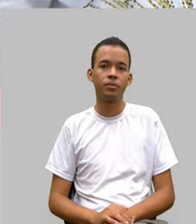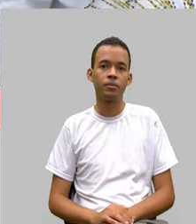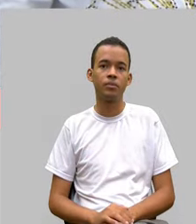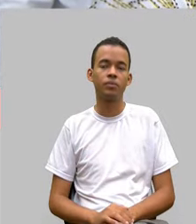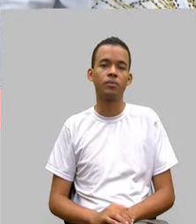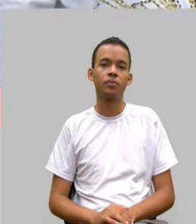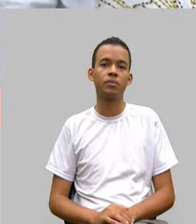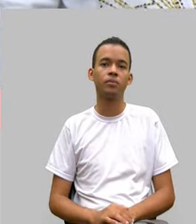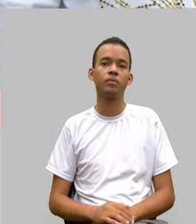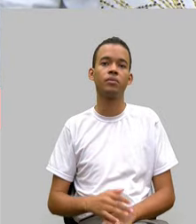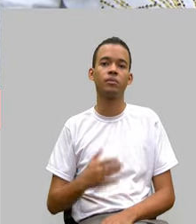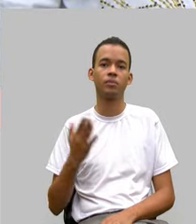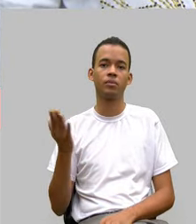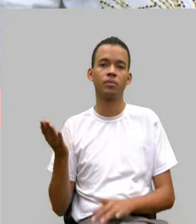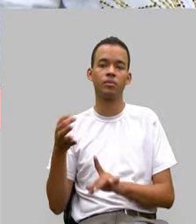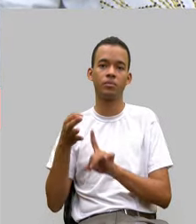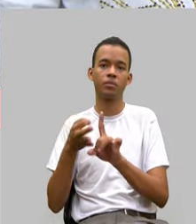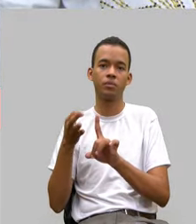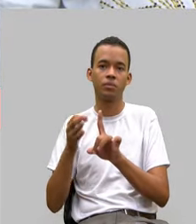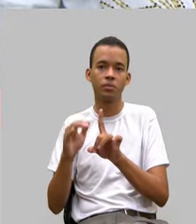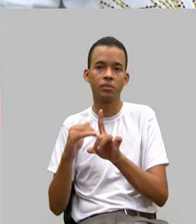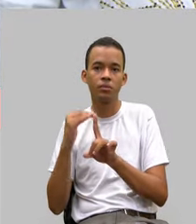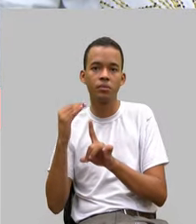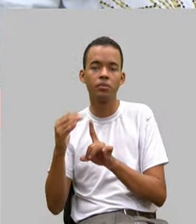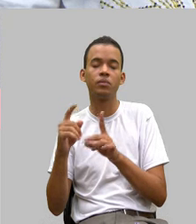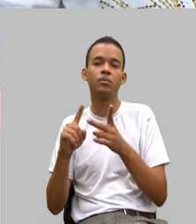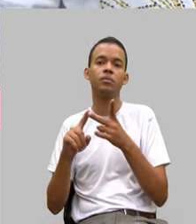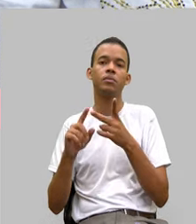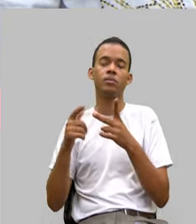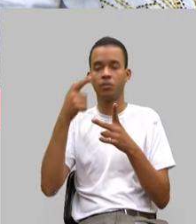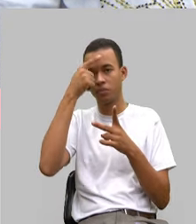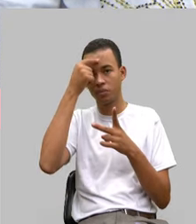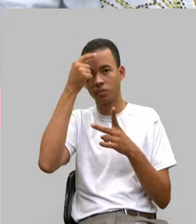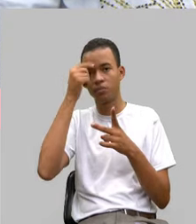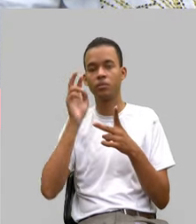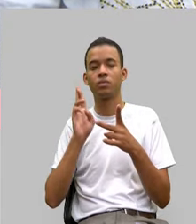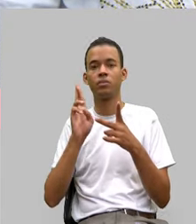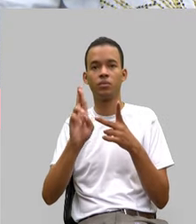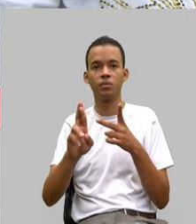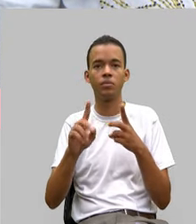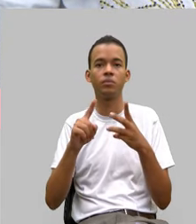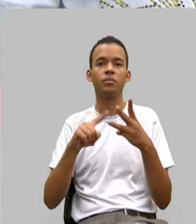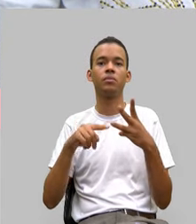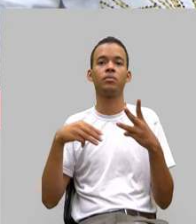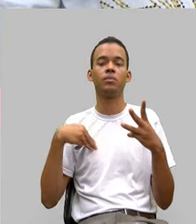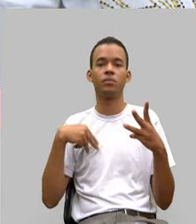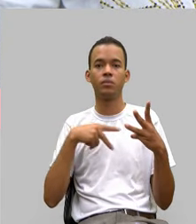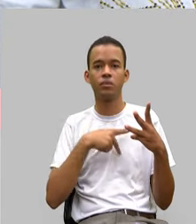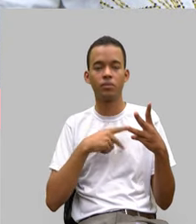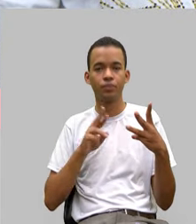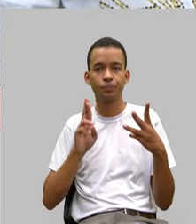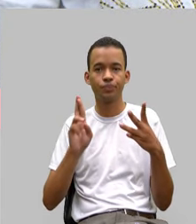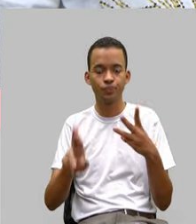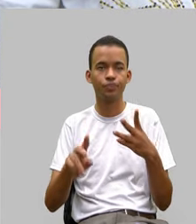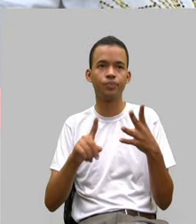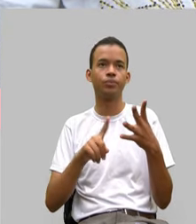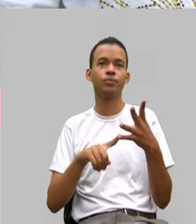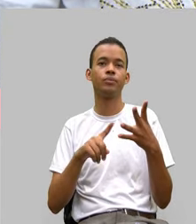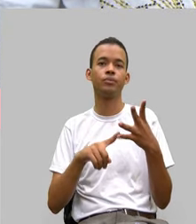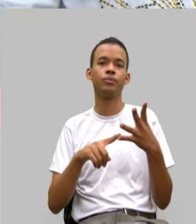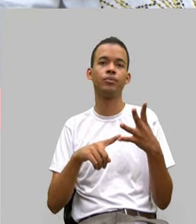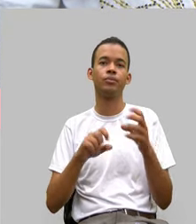do desembargador do representante de várias universidades da Defensoria Pública do Ministério Público eh de